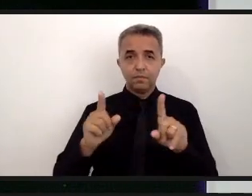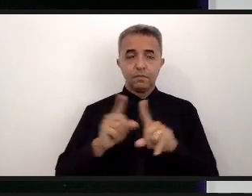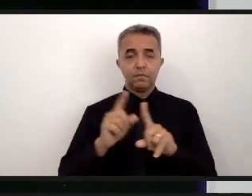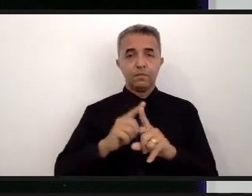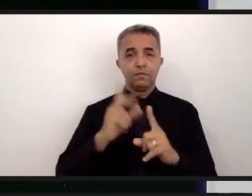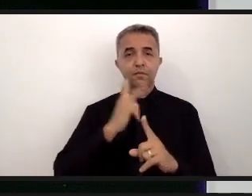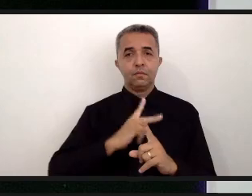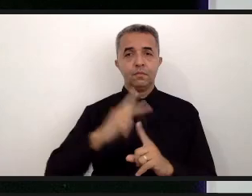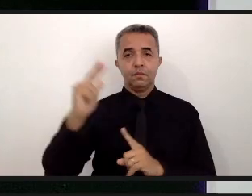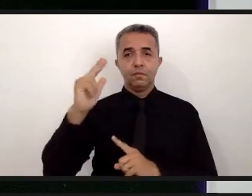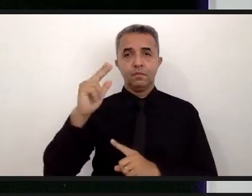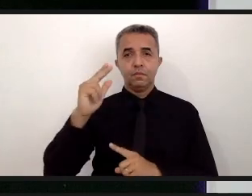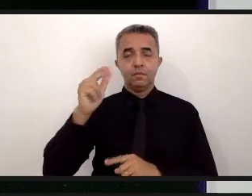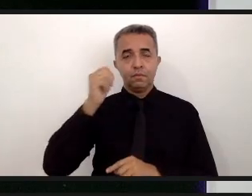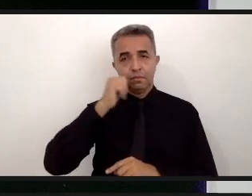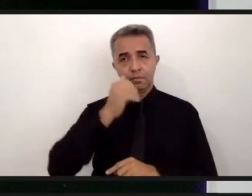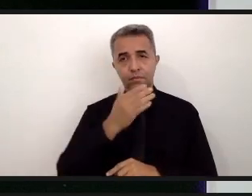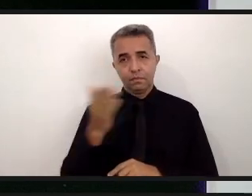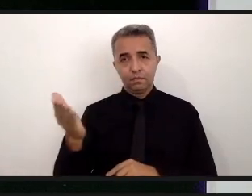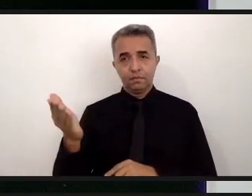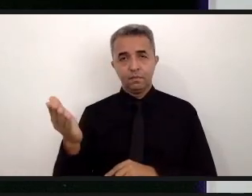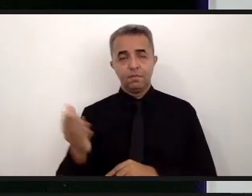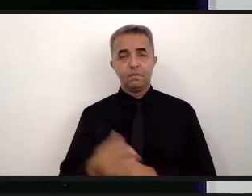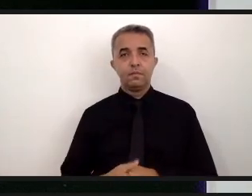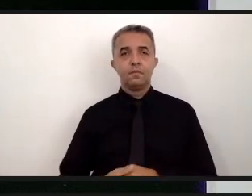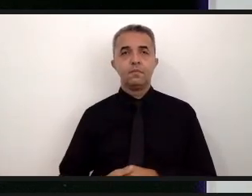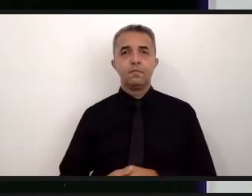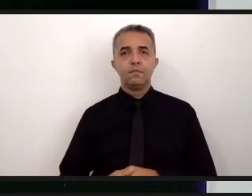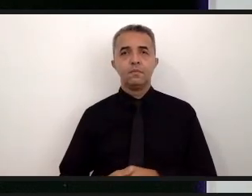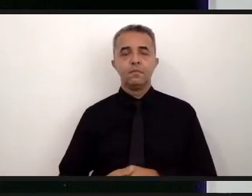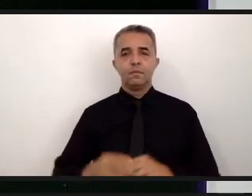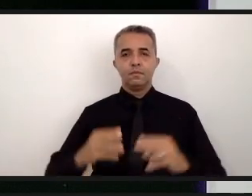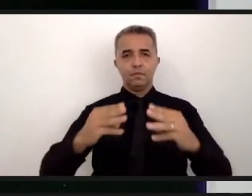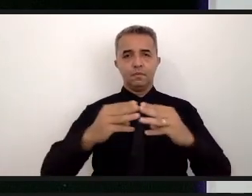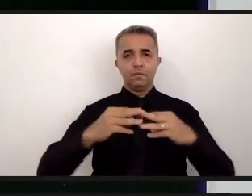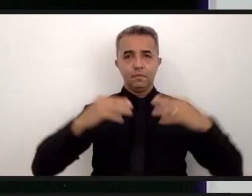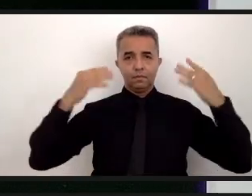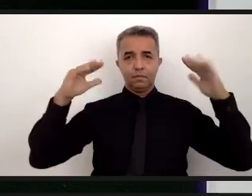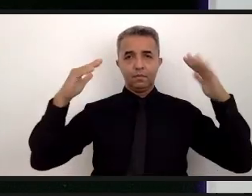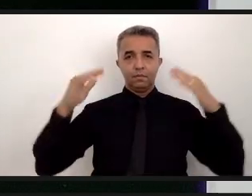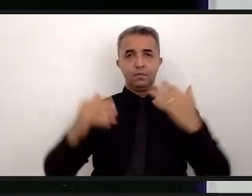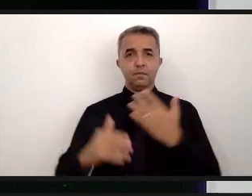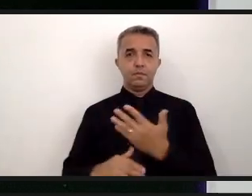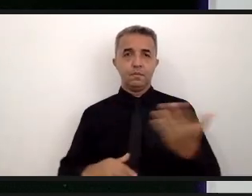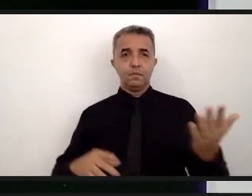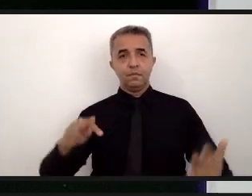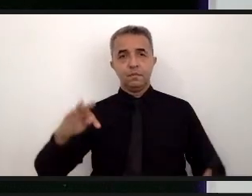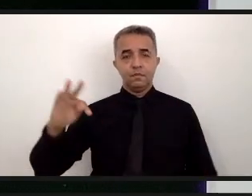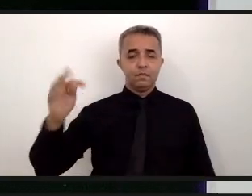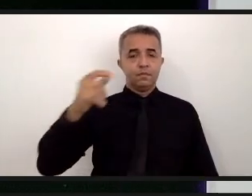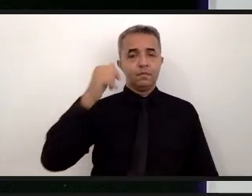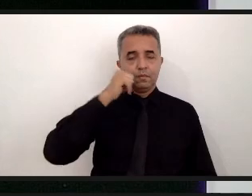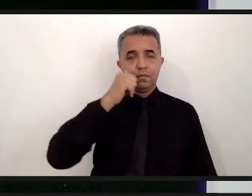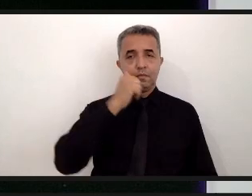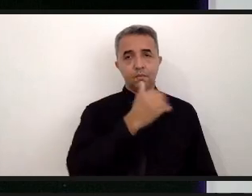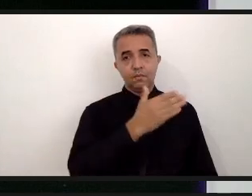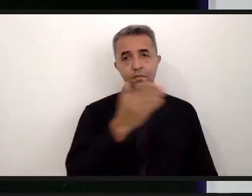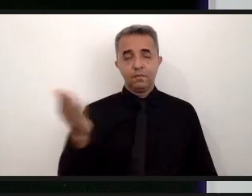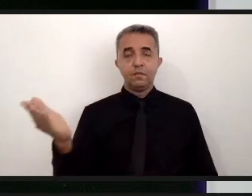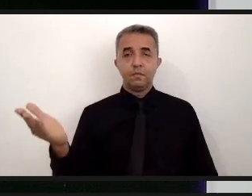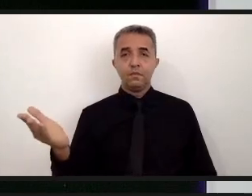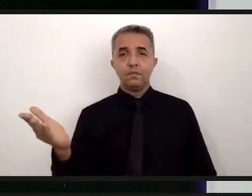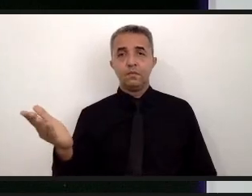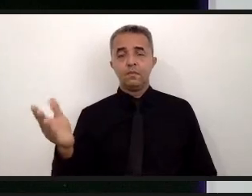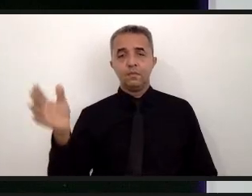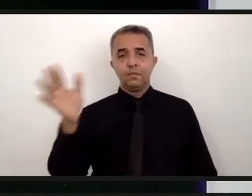mulher diante da sociedade. Dedico essa moção de aplausos a todas as mulheres que, de certa forma, está inserida no